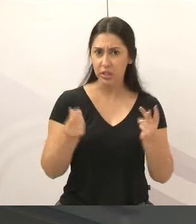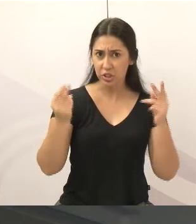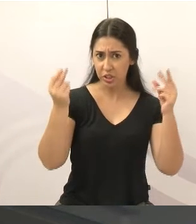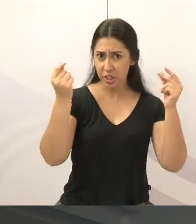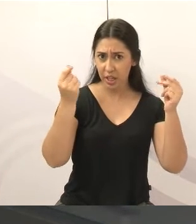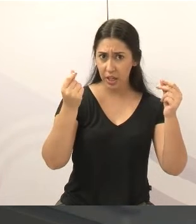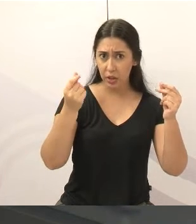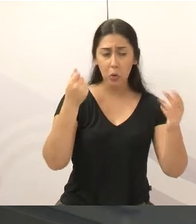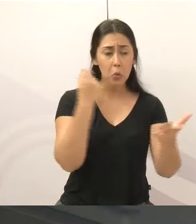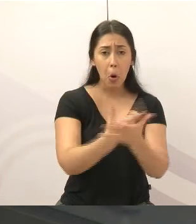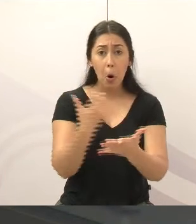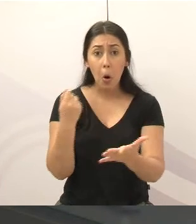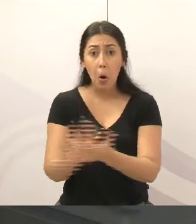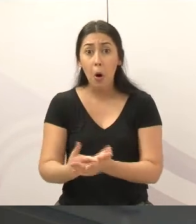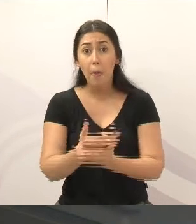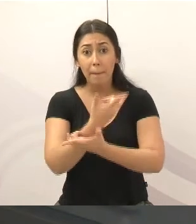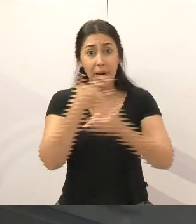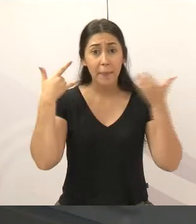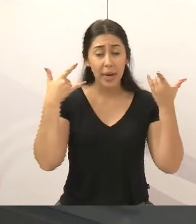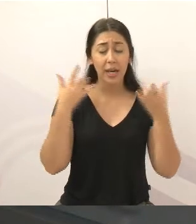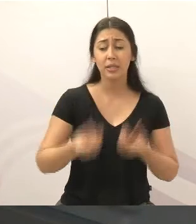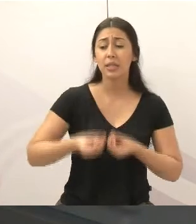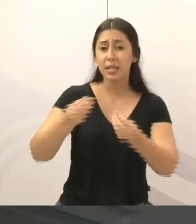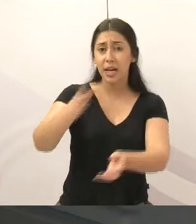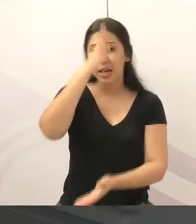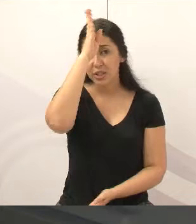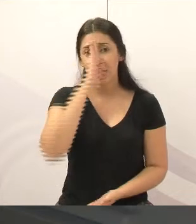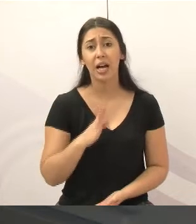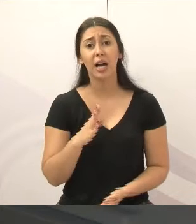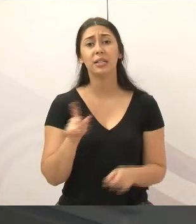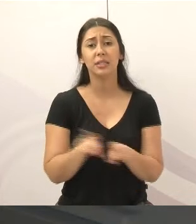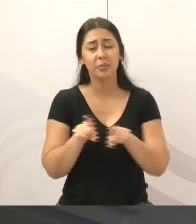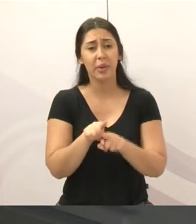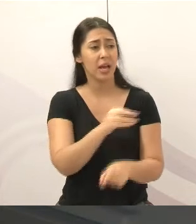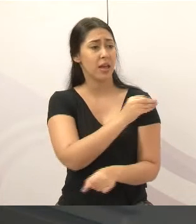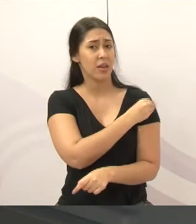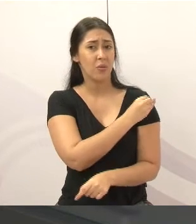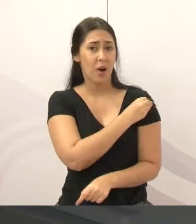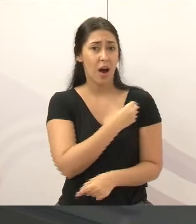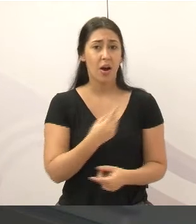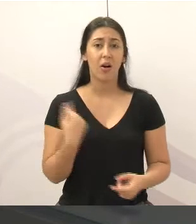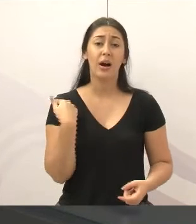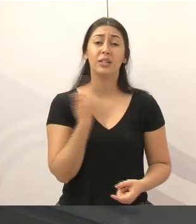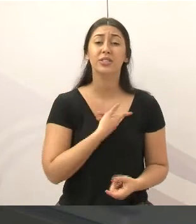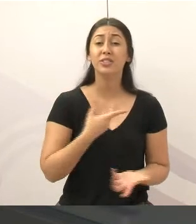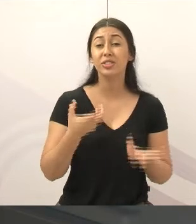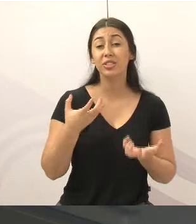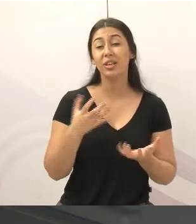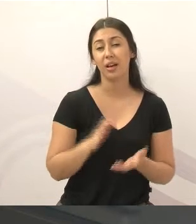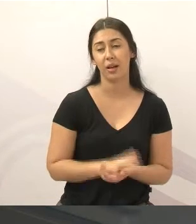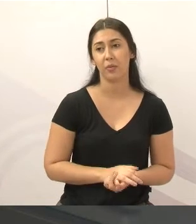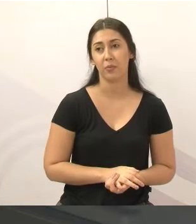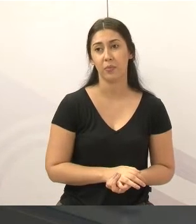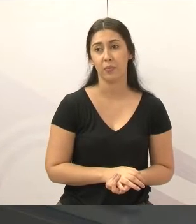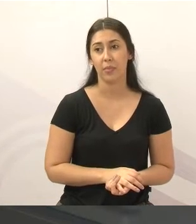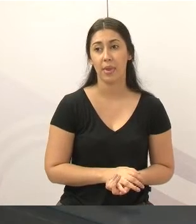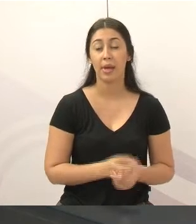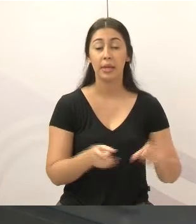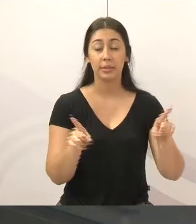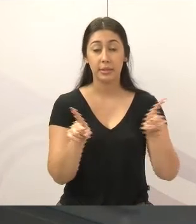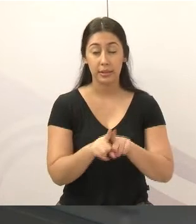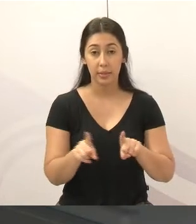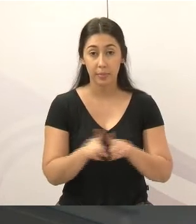fornece a máscara para o pessoal, fornece o álcool em gel, né? Então é essa a nossa proposta, né? Inclusive